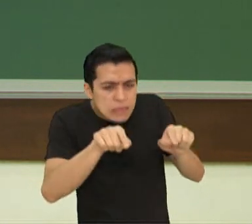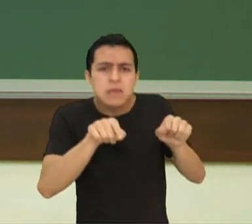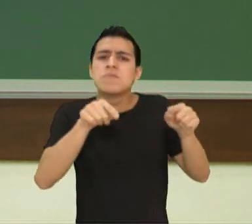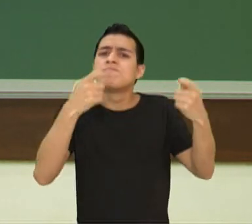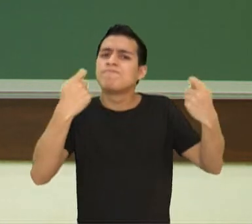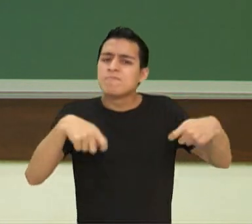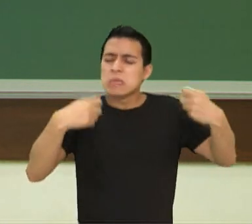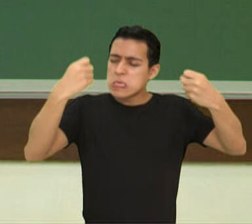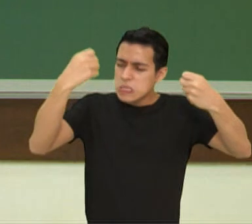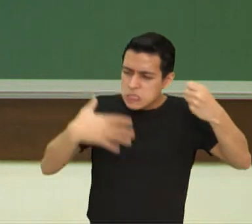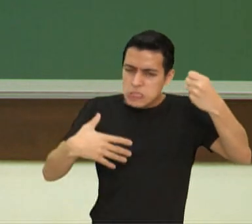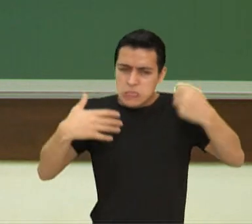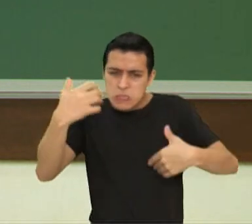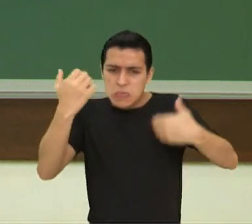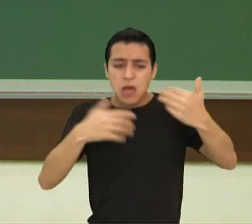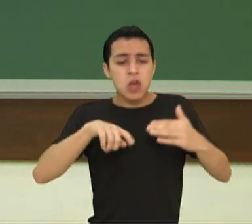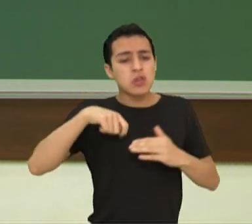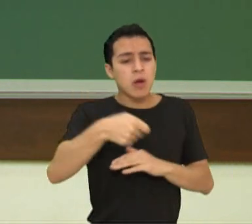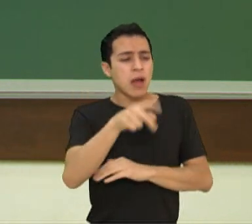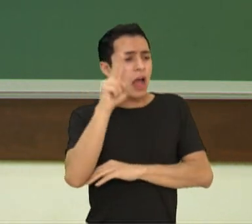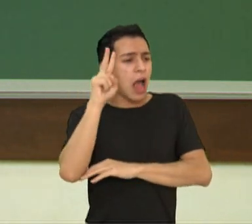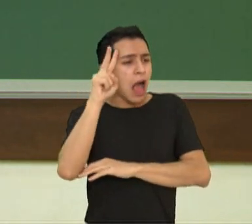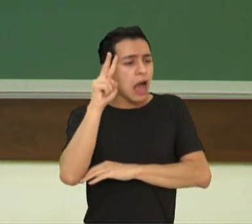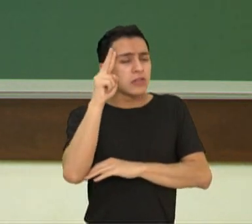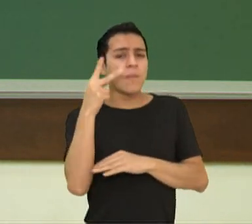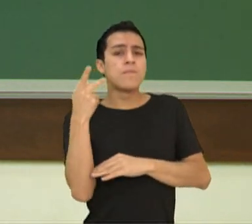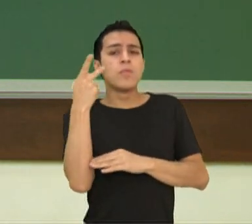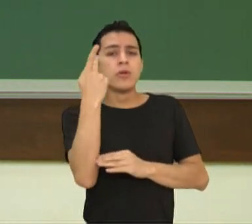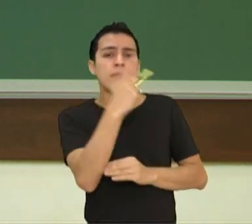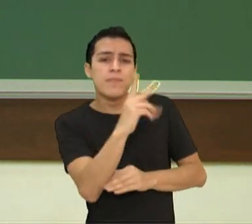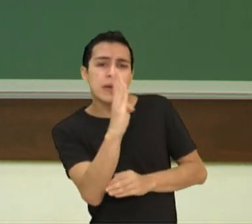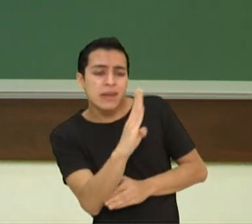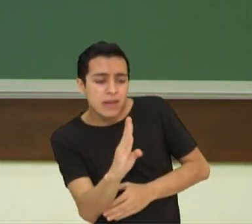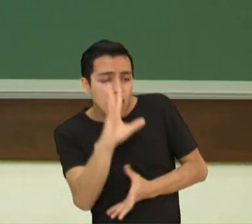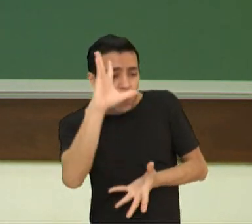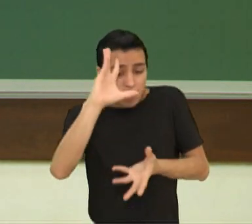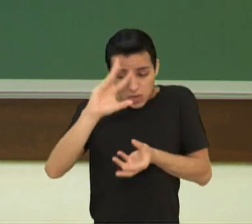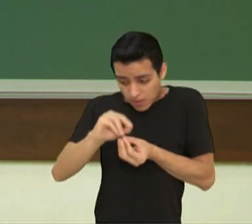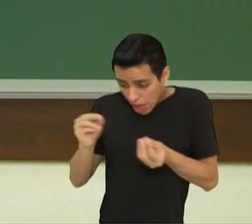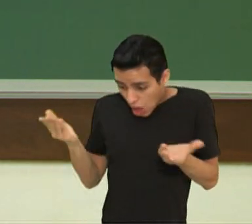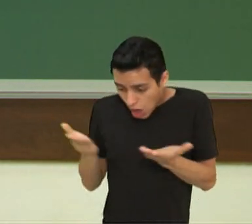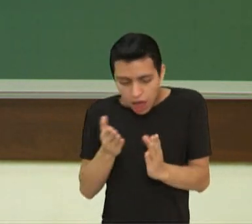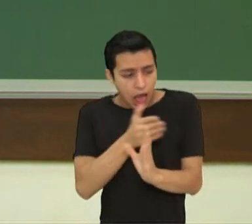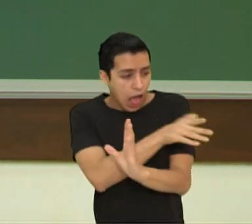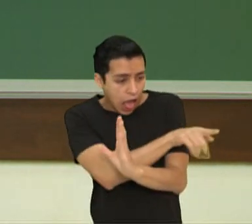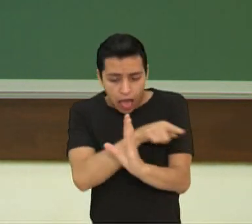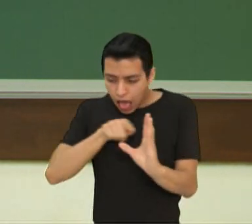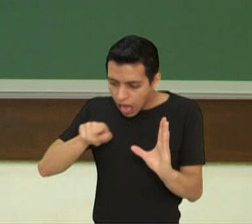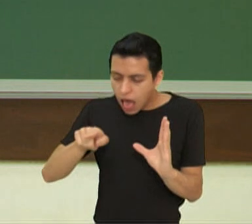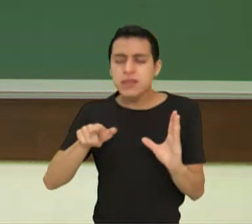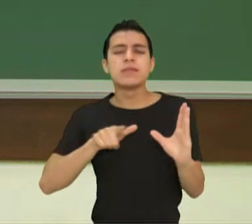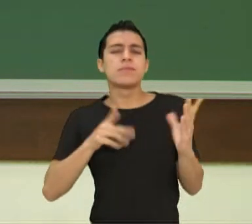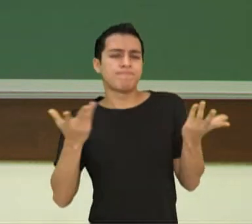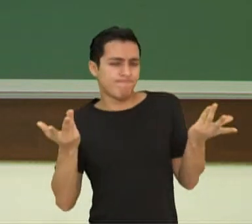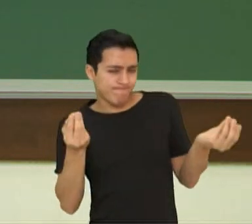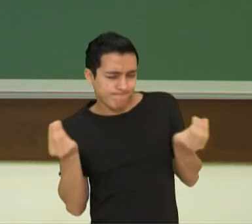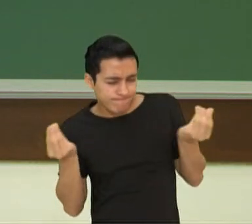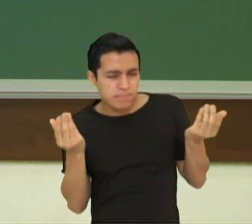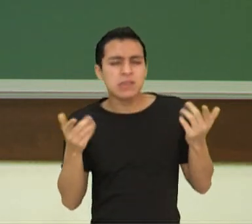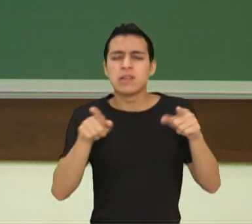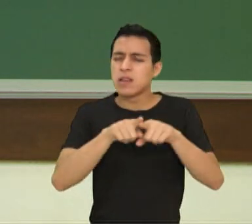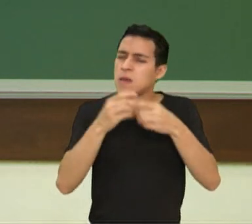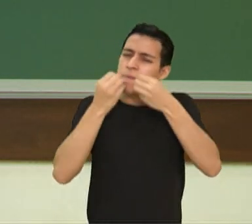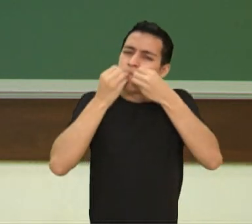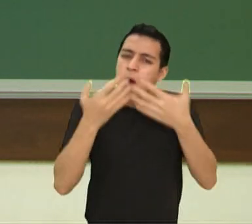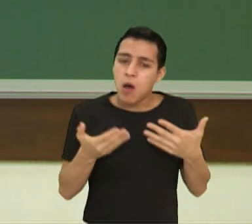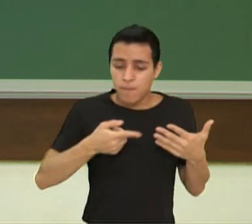gente falar, assim, da história política do Brasil para entender o que acontece hoje, né? Como acontece hoje. E também é bom, né? A